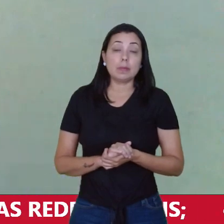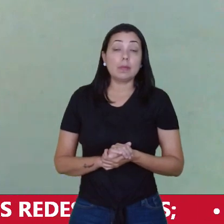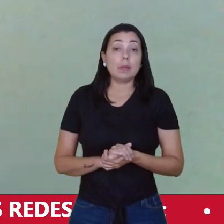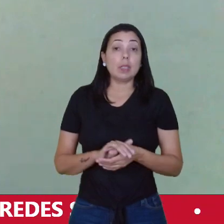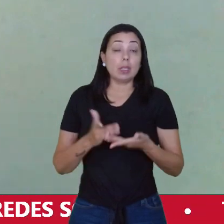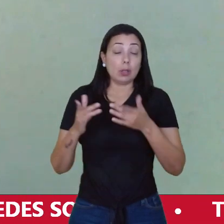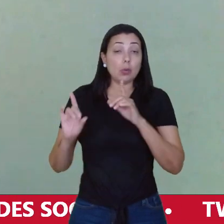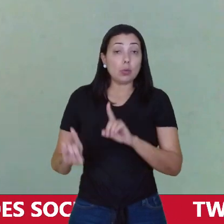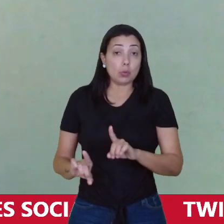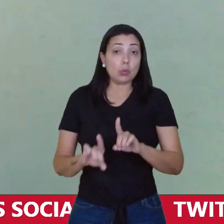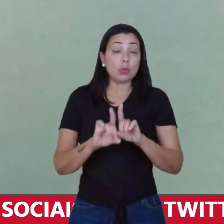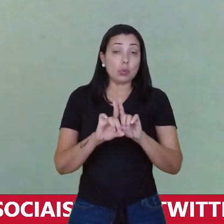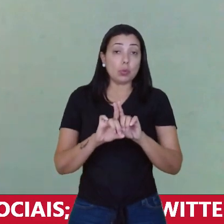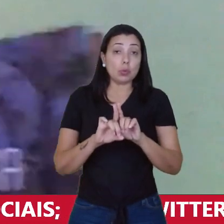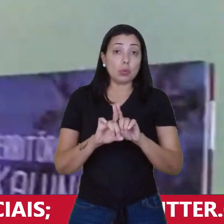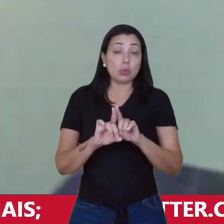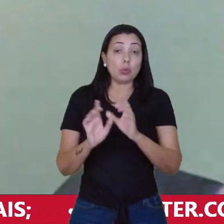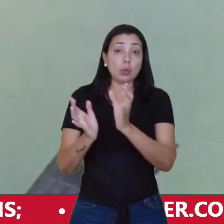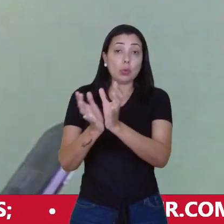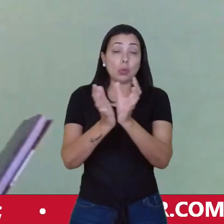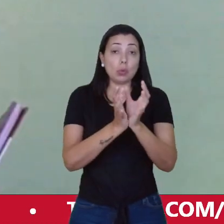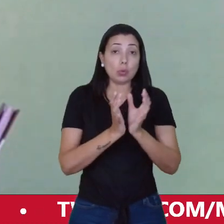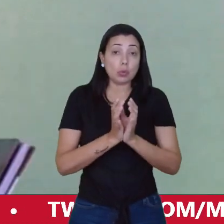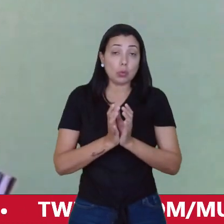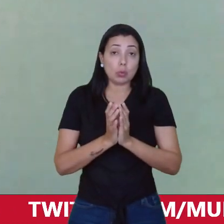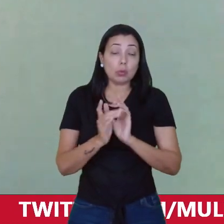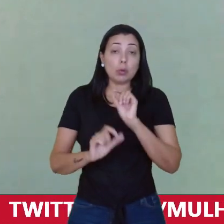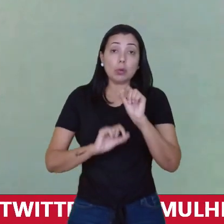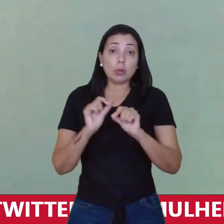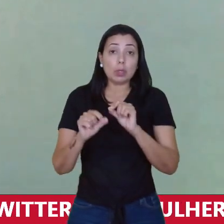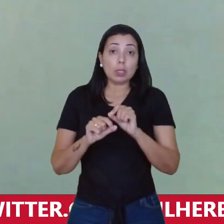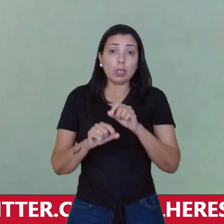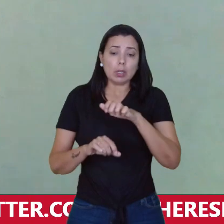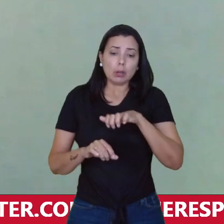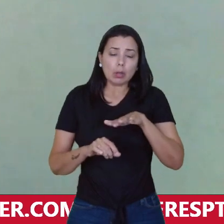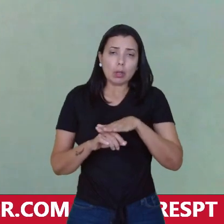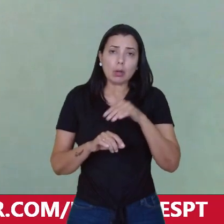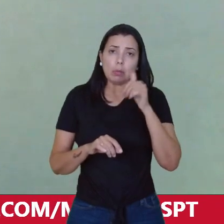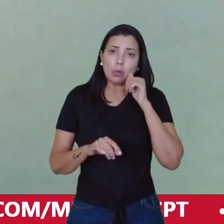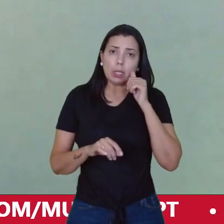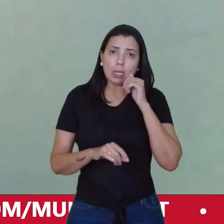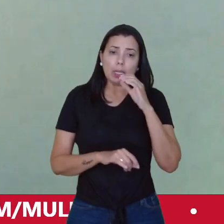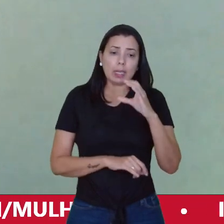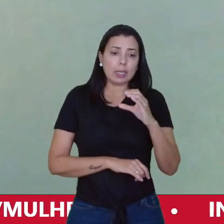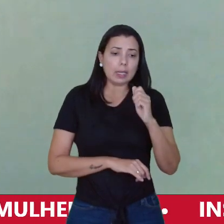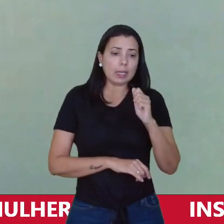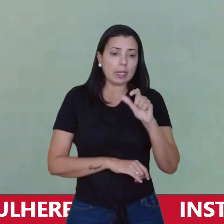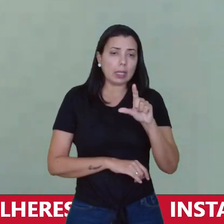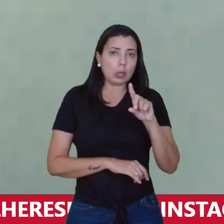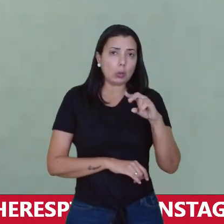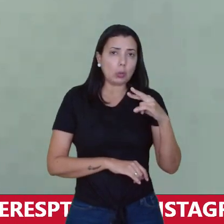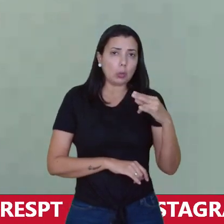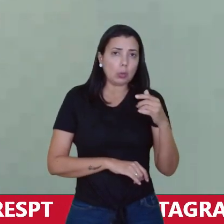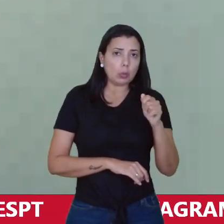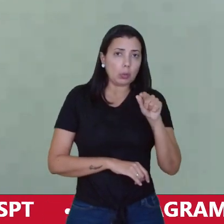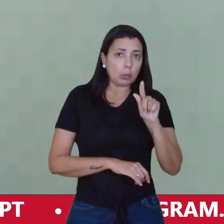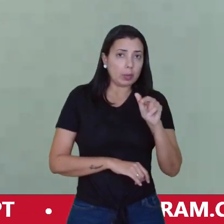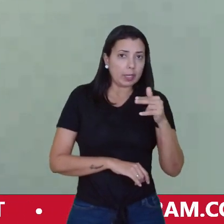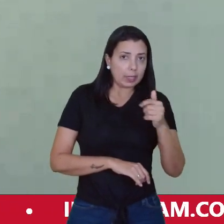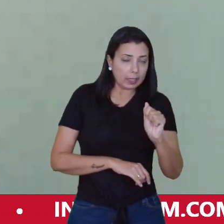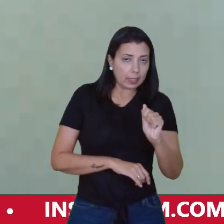realizado em parceria com uma cooperativa, que é sobre corpo e território da mulher calunga, que vem falando dessa relação